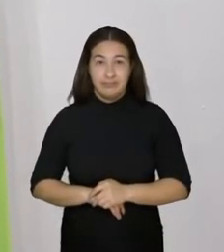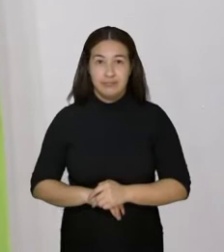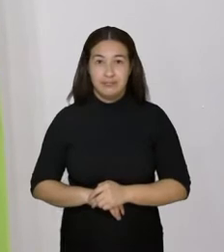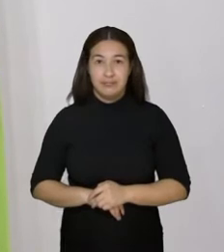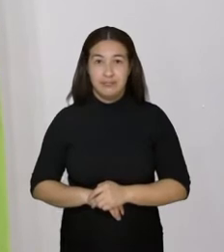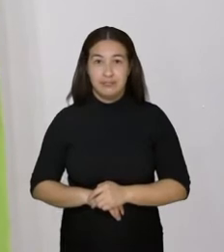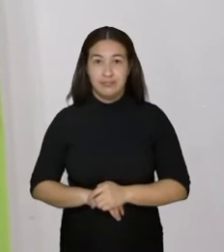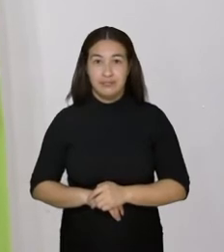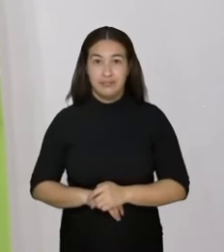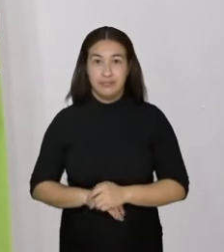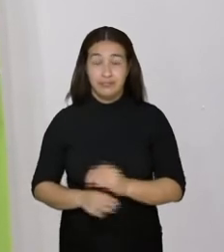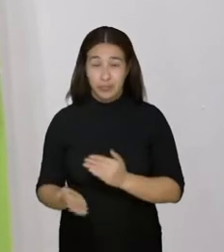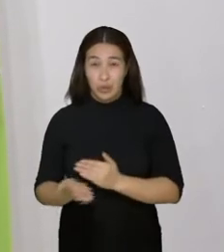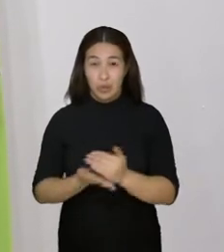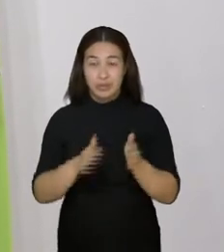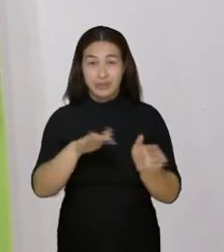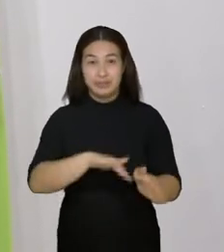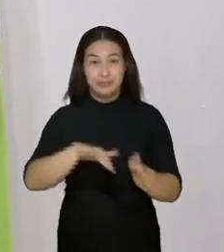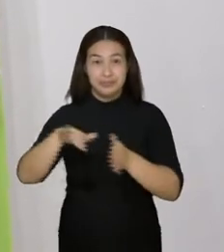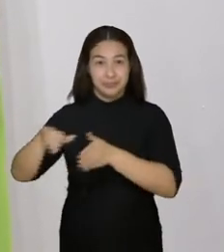vou lá começar